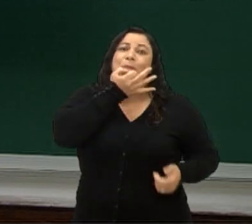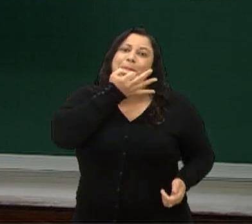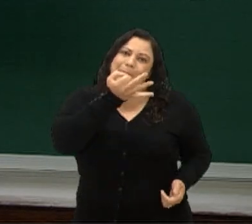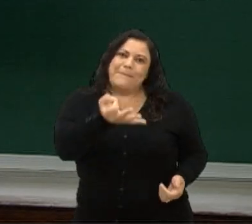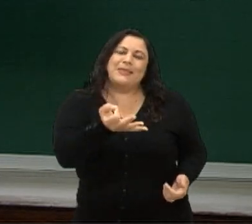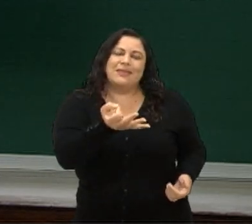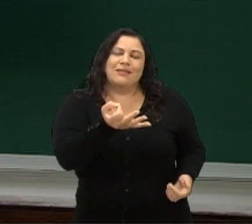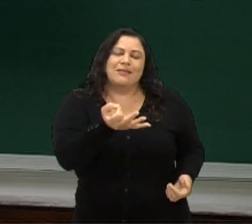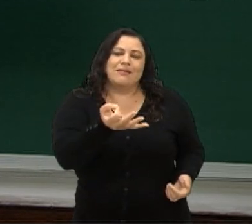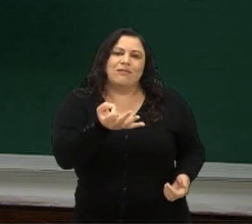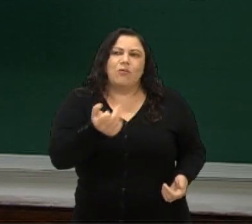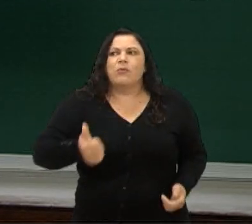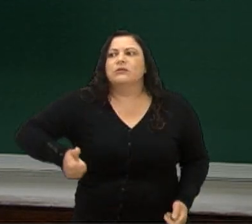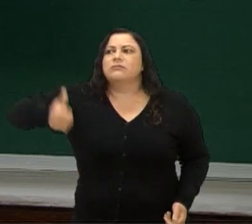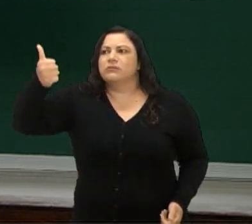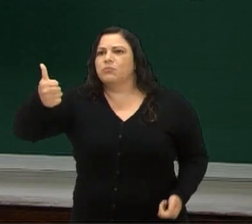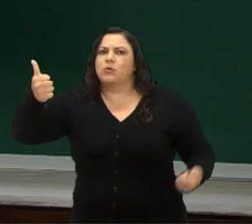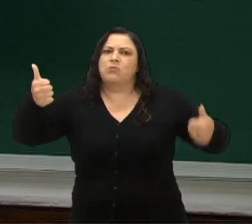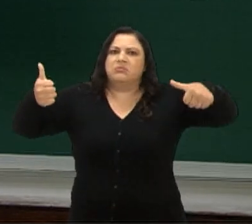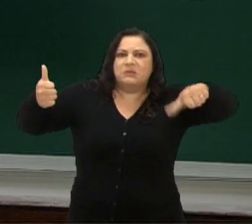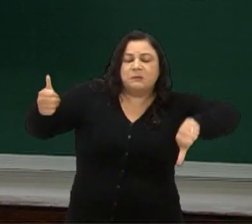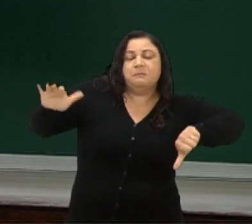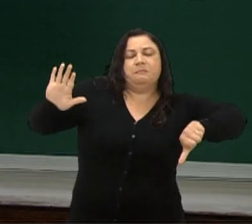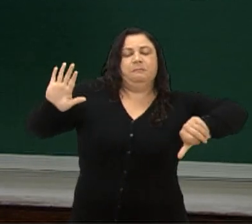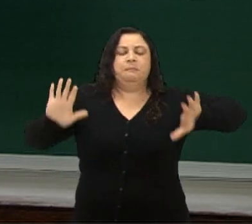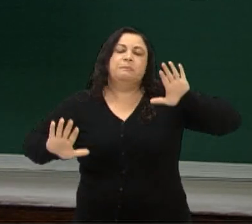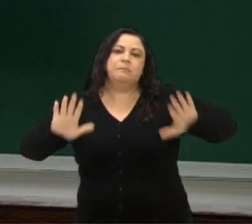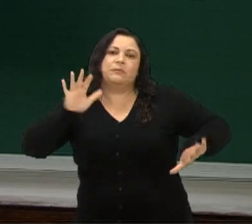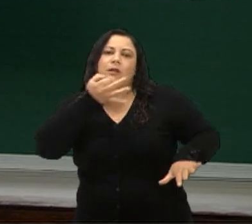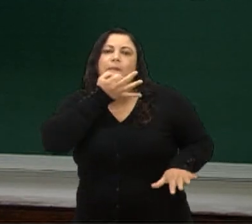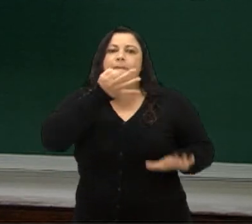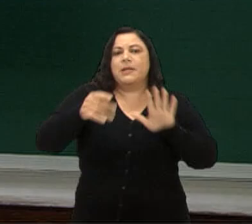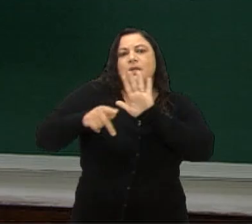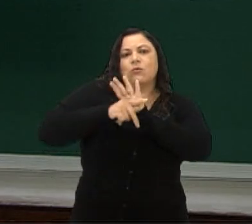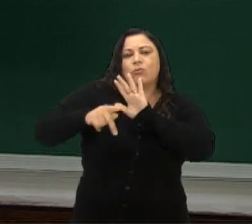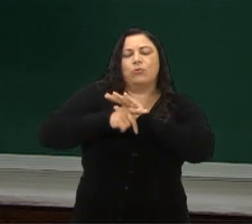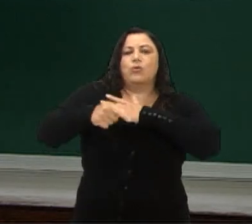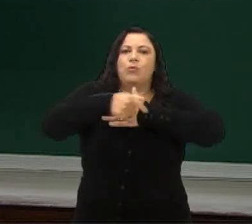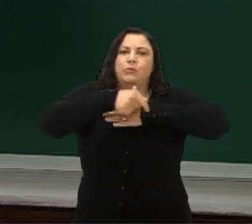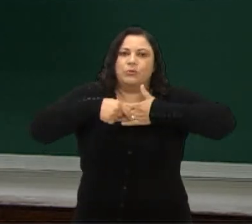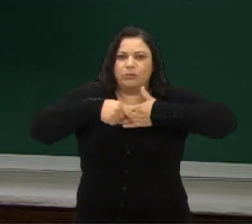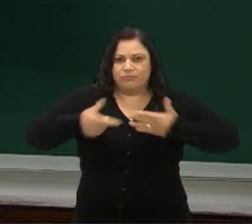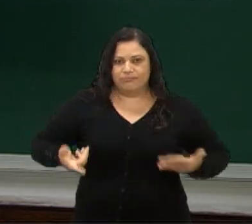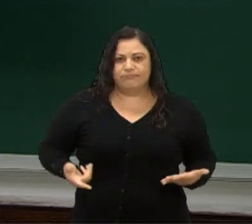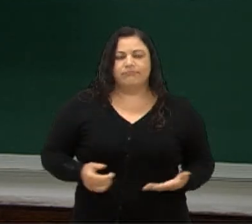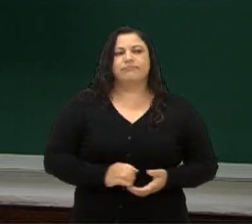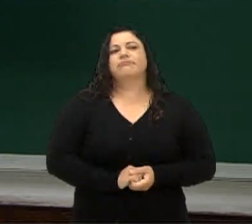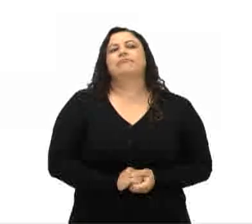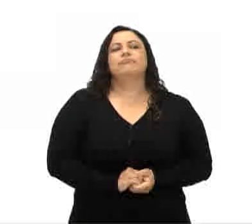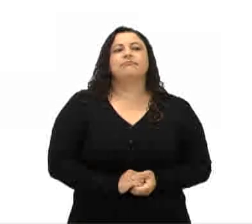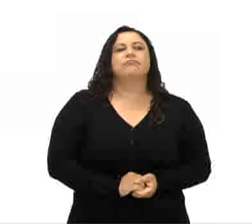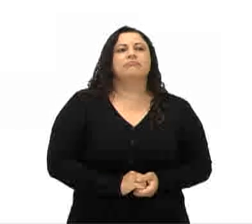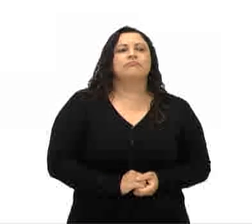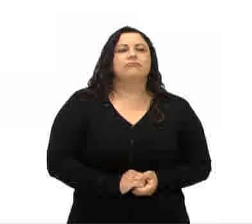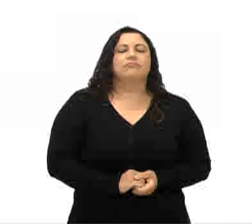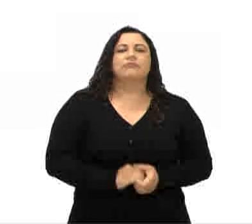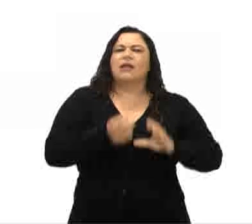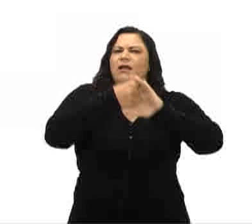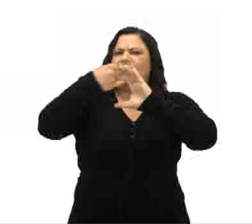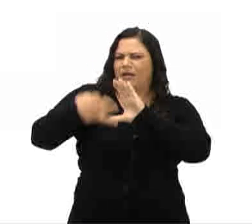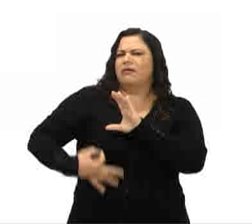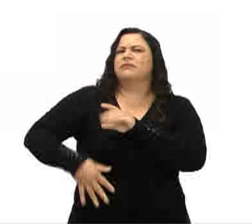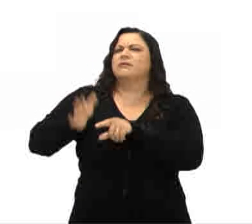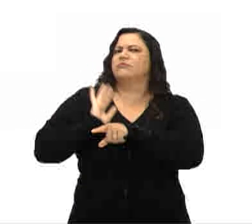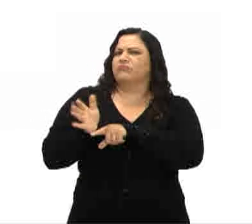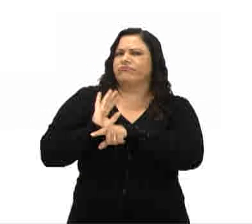filme pode ser bom, pode ser ruim, ele já está dando a opinião dele aqui. Ó. Então, qual é a opinião do autor aqui? Trouxe para vocês. O autor caracteriza o filme como muito